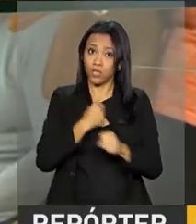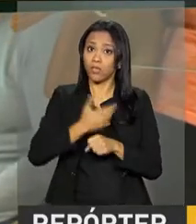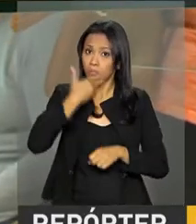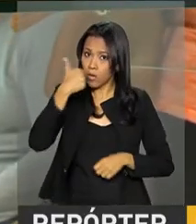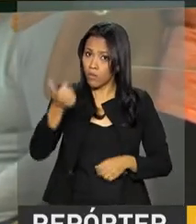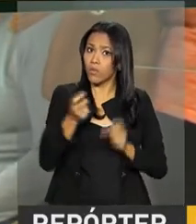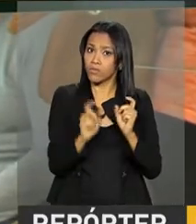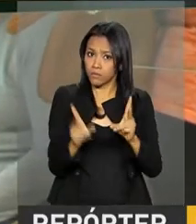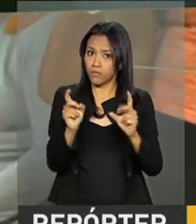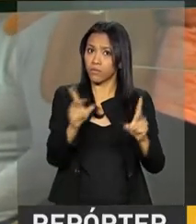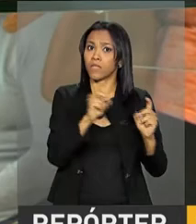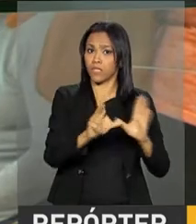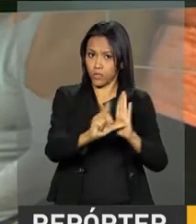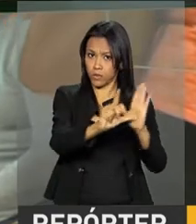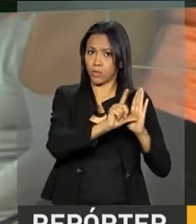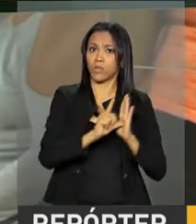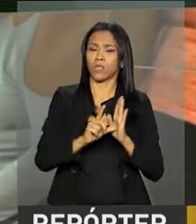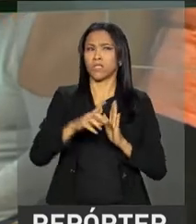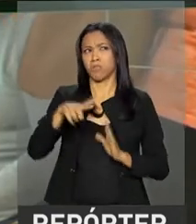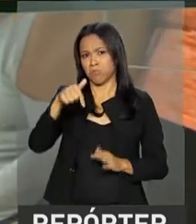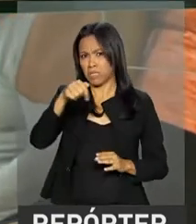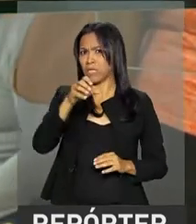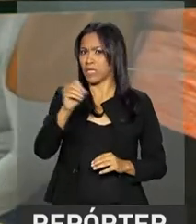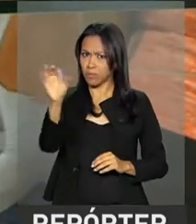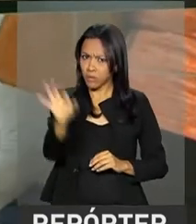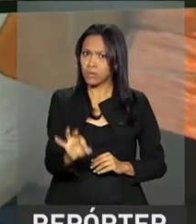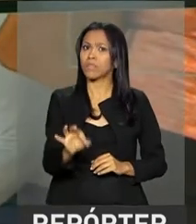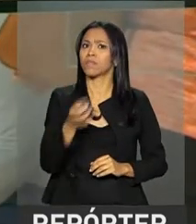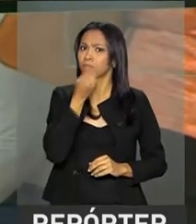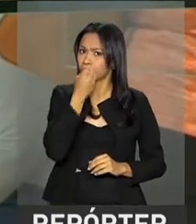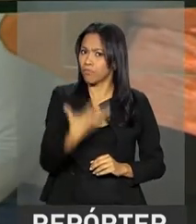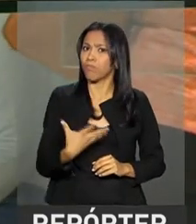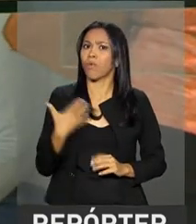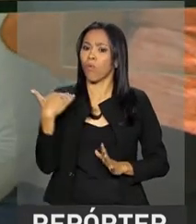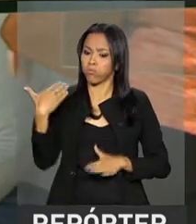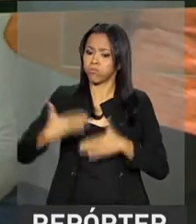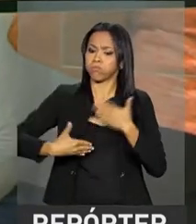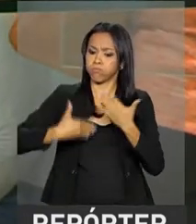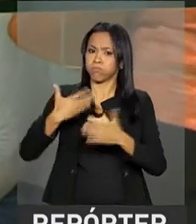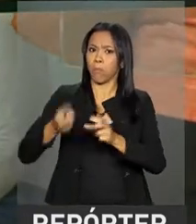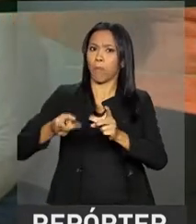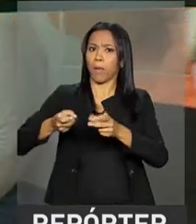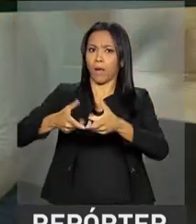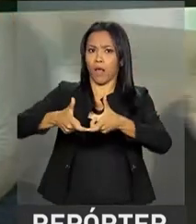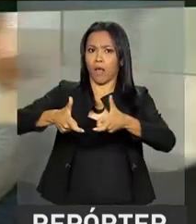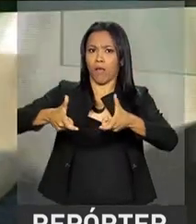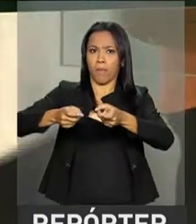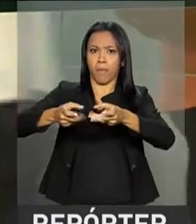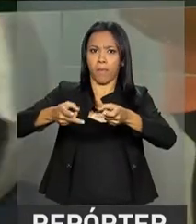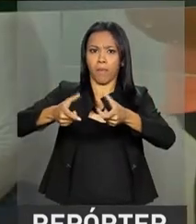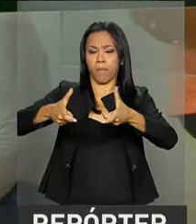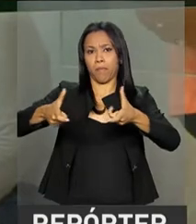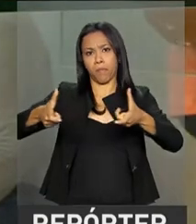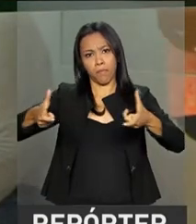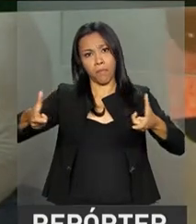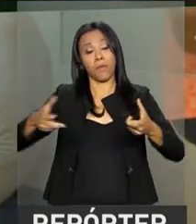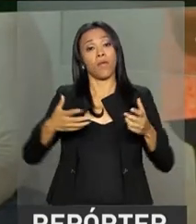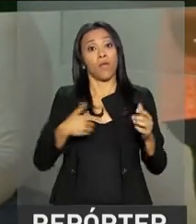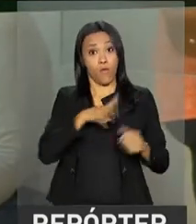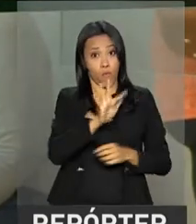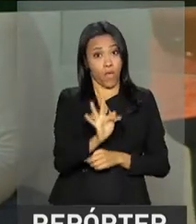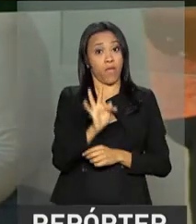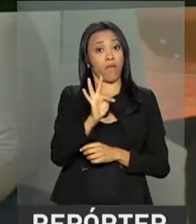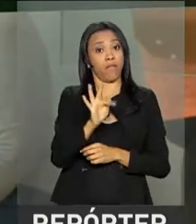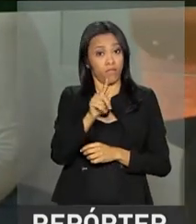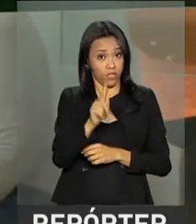de 70%. Acho que deu um crescimento bom, né? Porque eu acho que esse FGTS